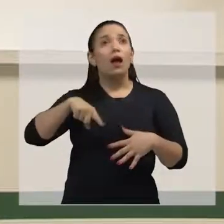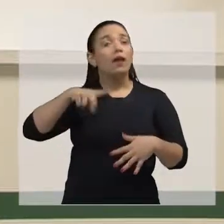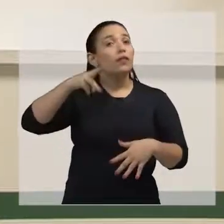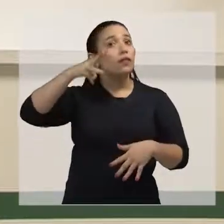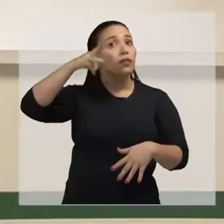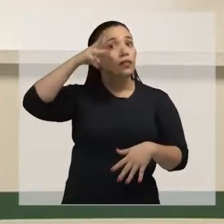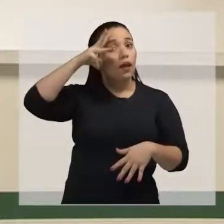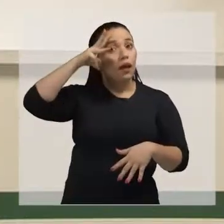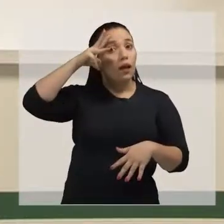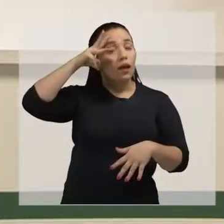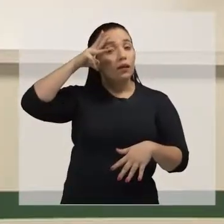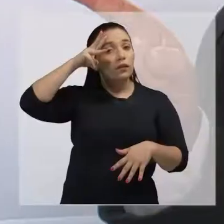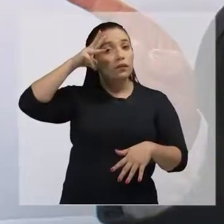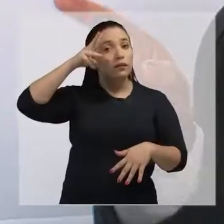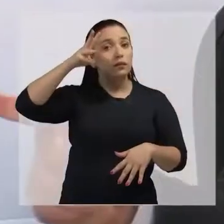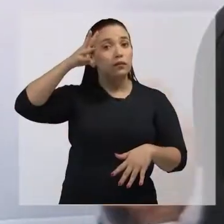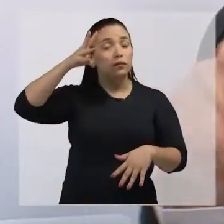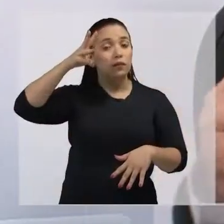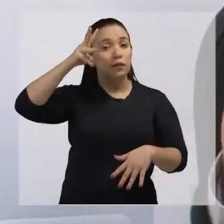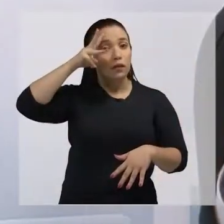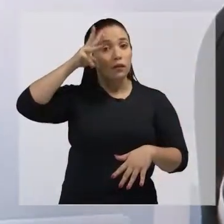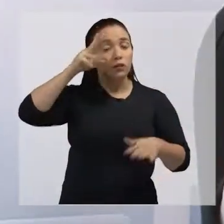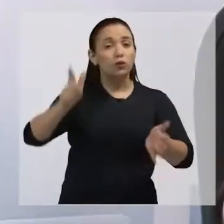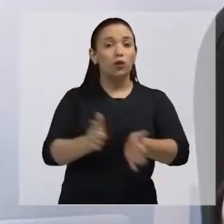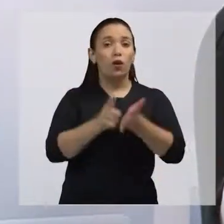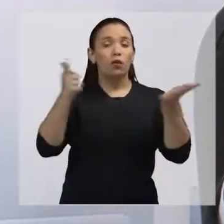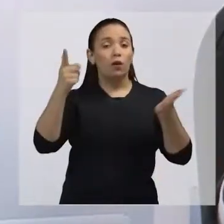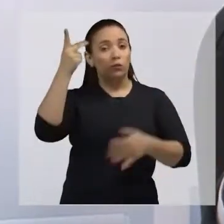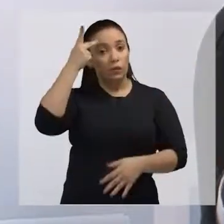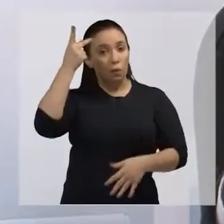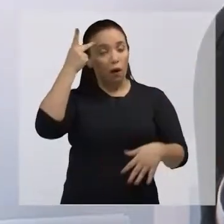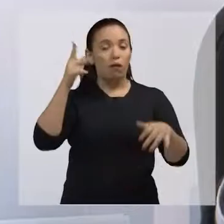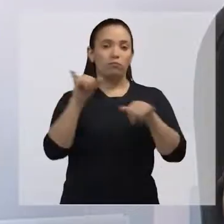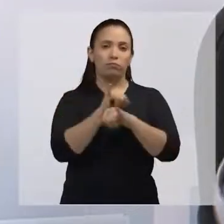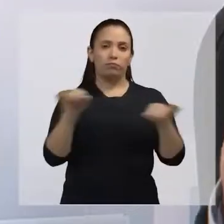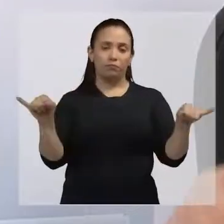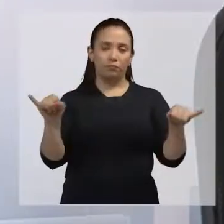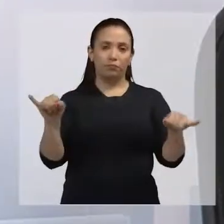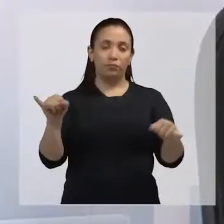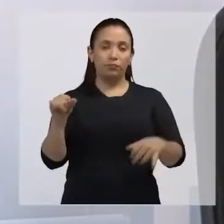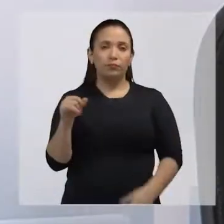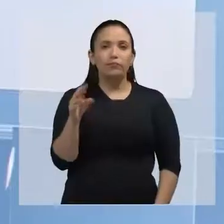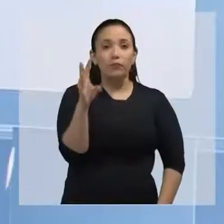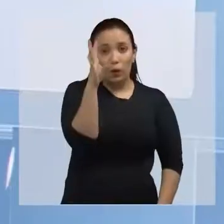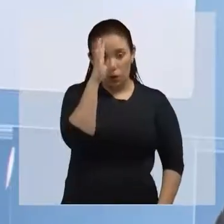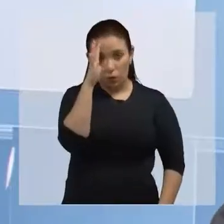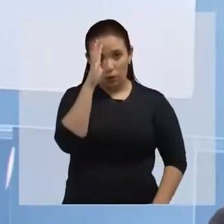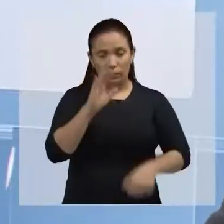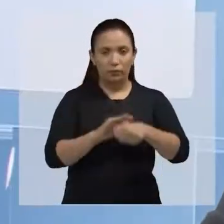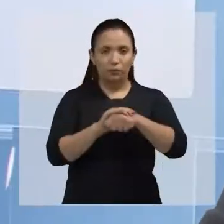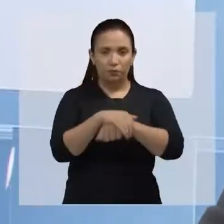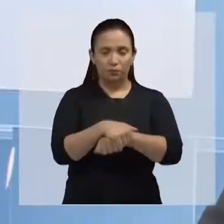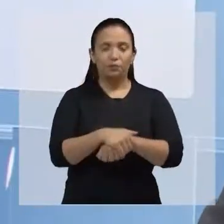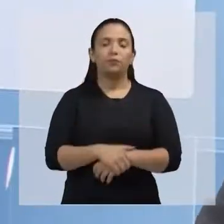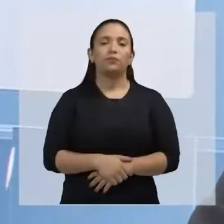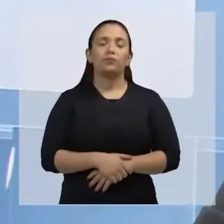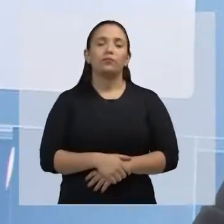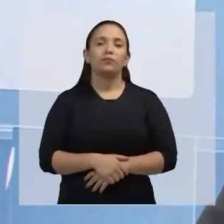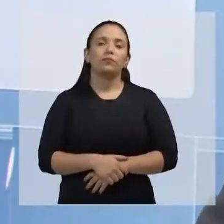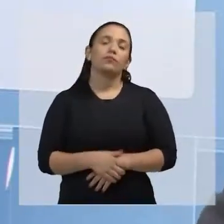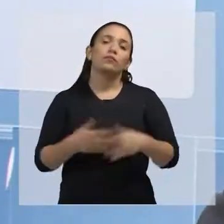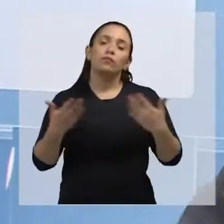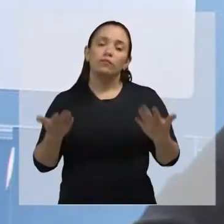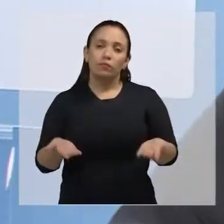De terça para quarta, que saiu no jornal O Estado de São Paulo. Pronto. Aí... Quarta-noite. Aí, essa